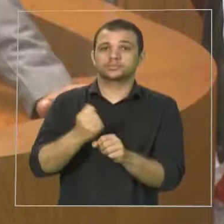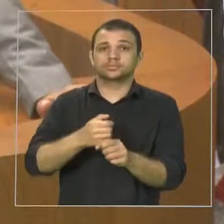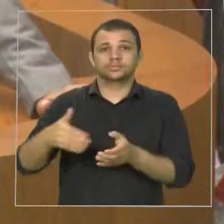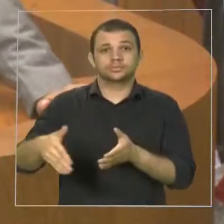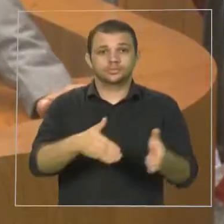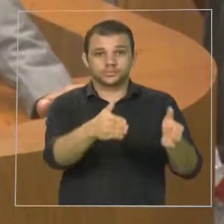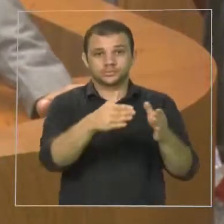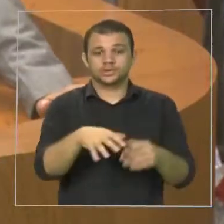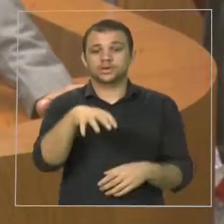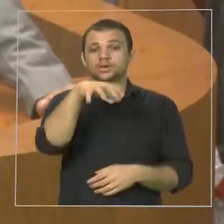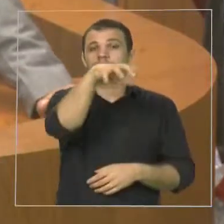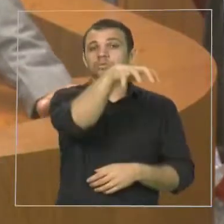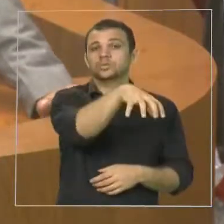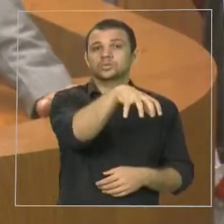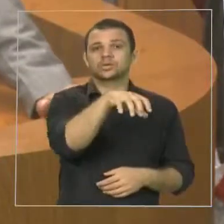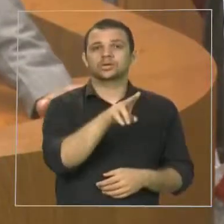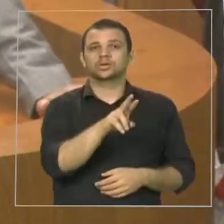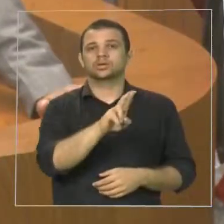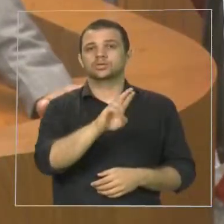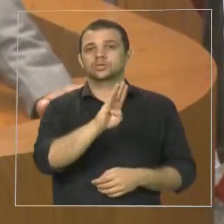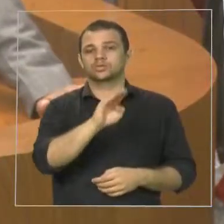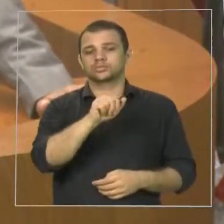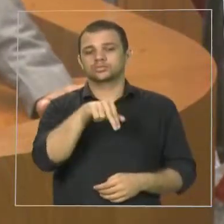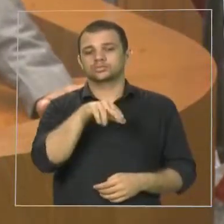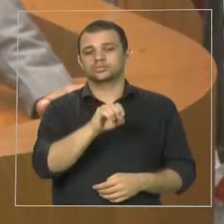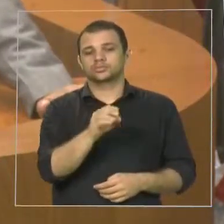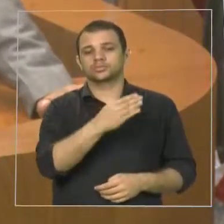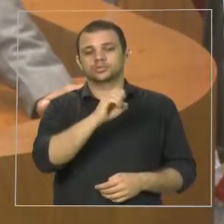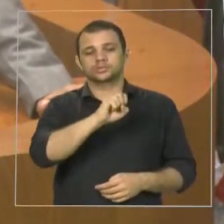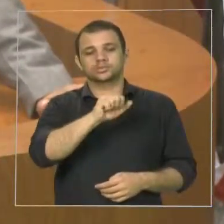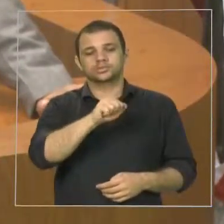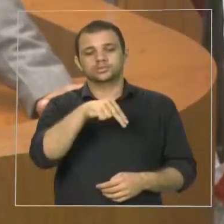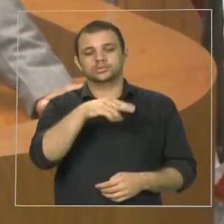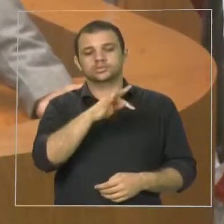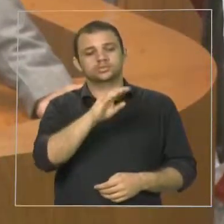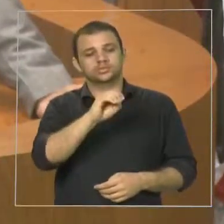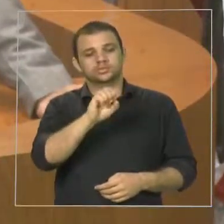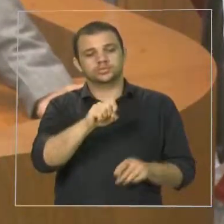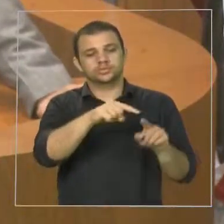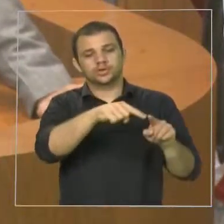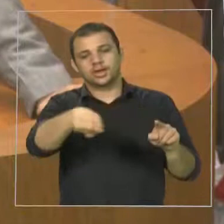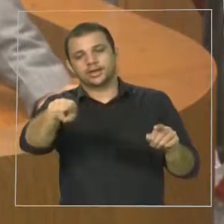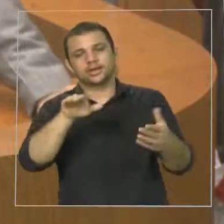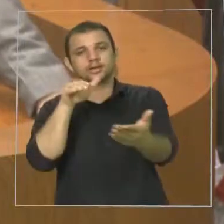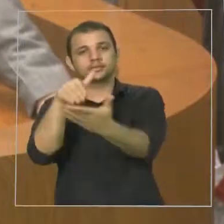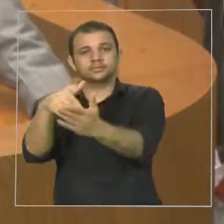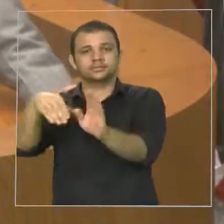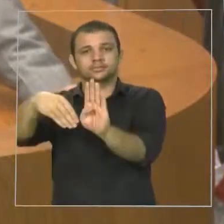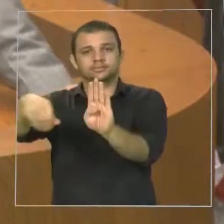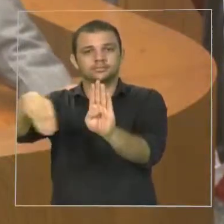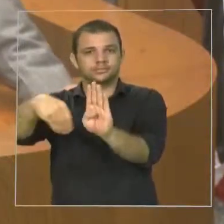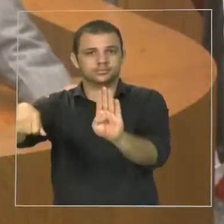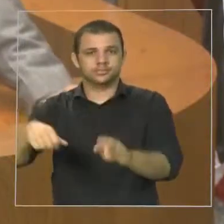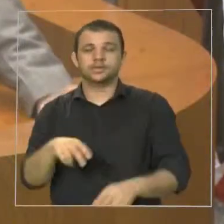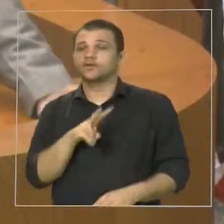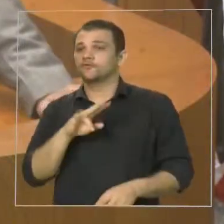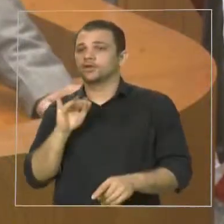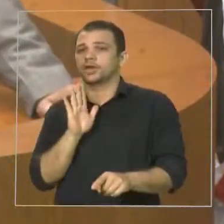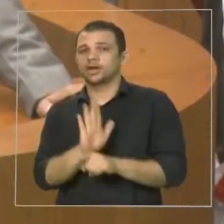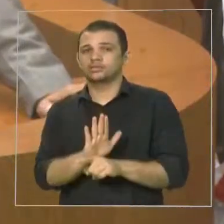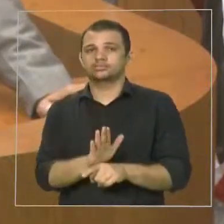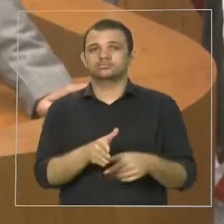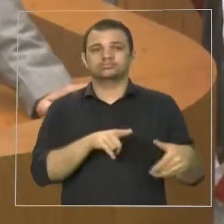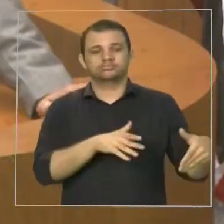Urbano Santos a Barreirinhas, que fará com que se tire um pouco de isolamento e se torne uma